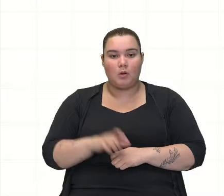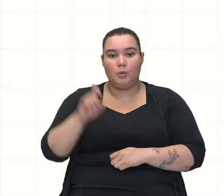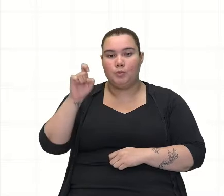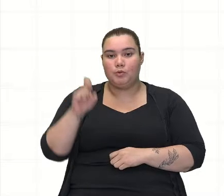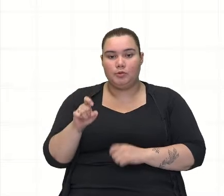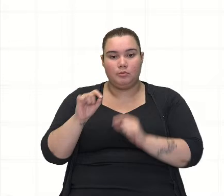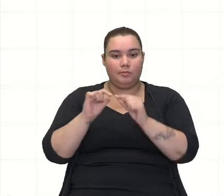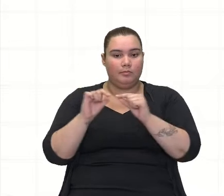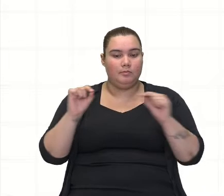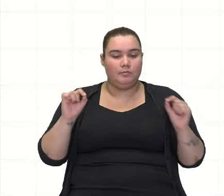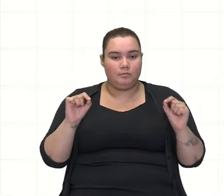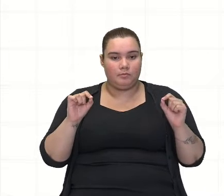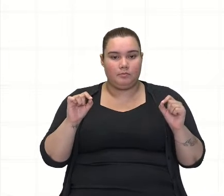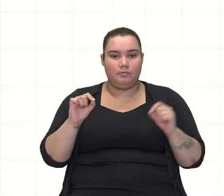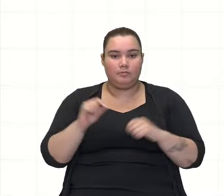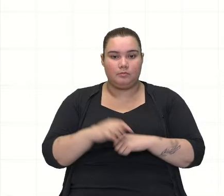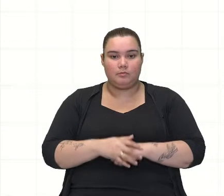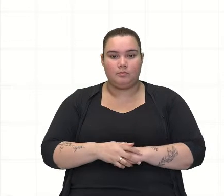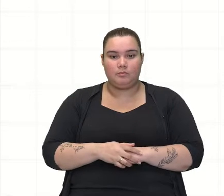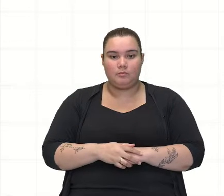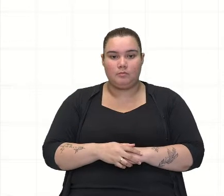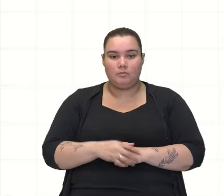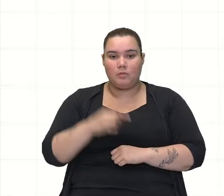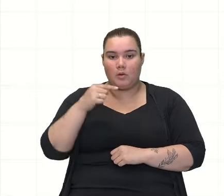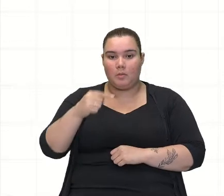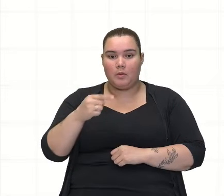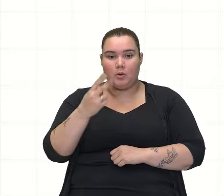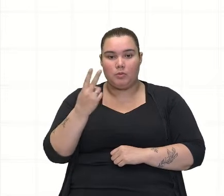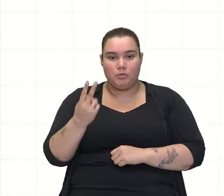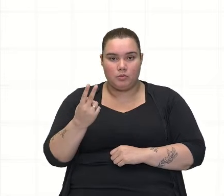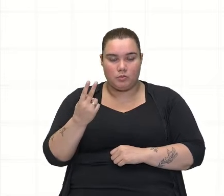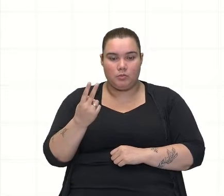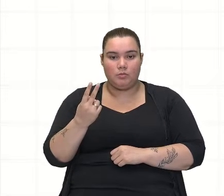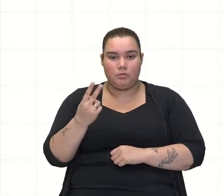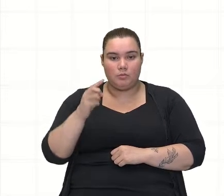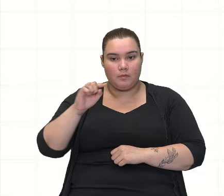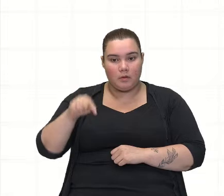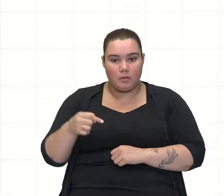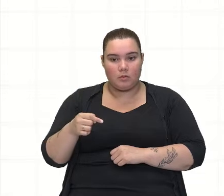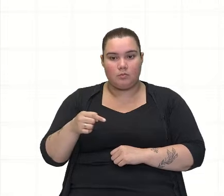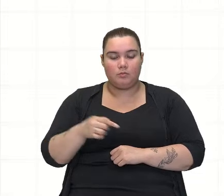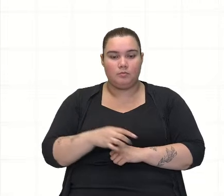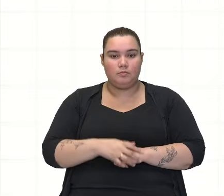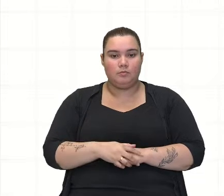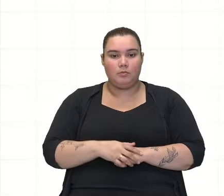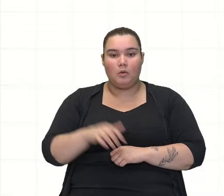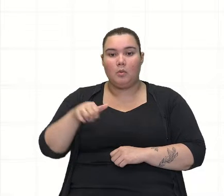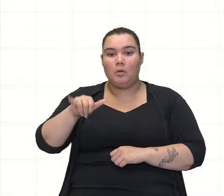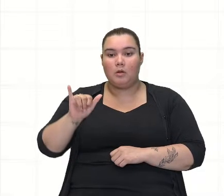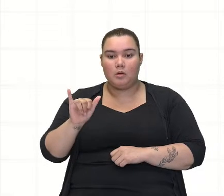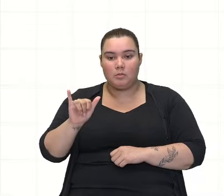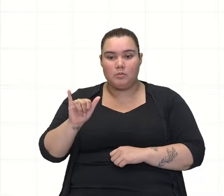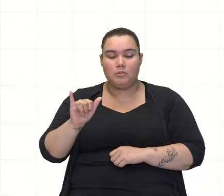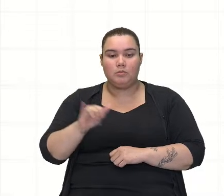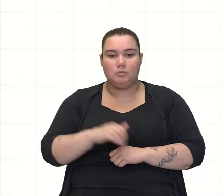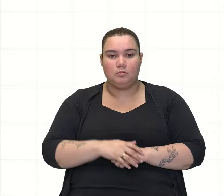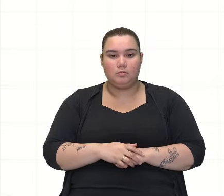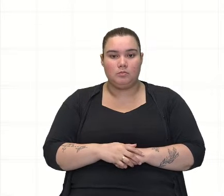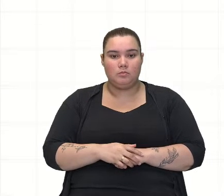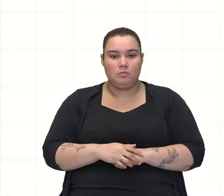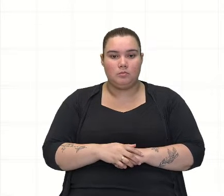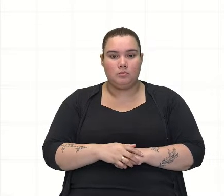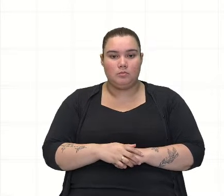X. Qual é? Menos 2. E no Y?